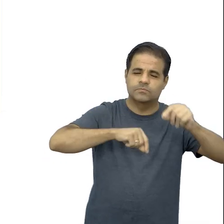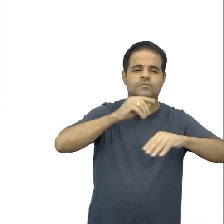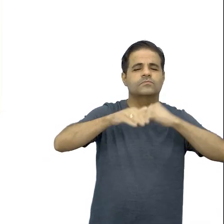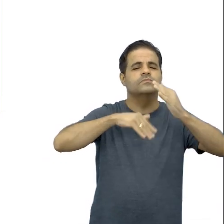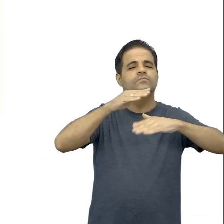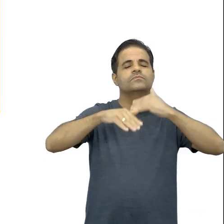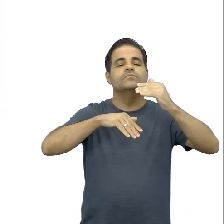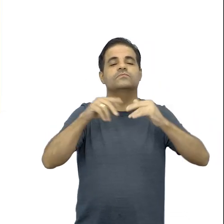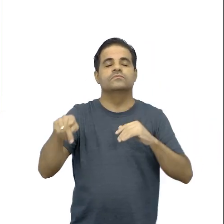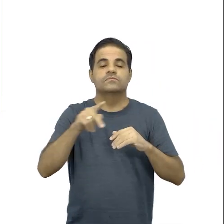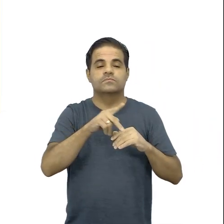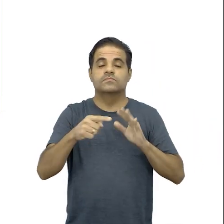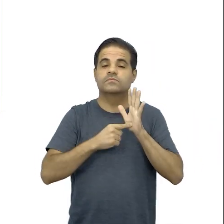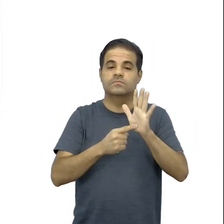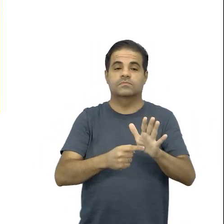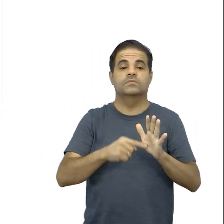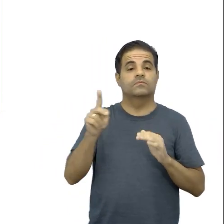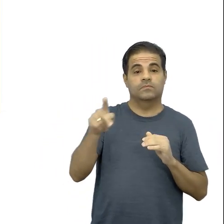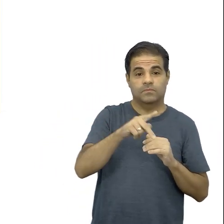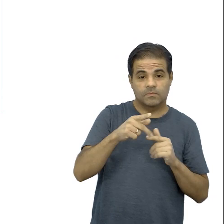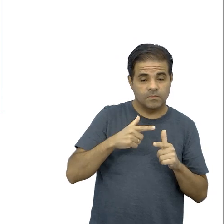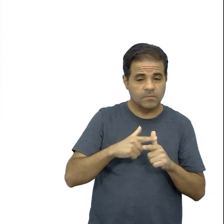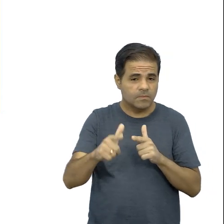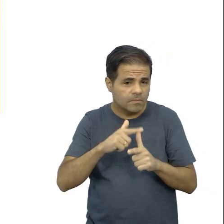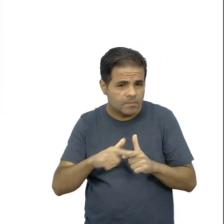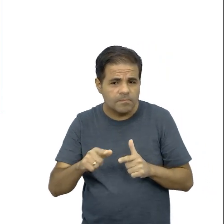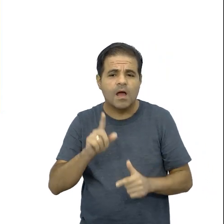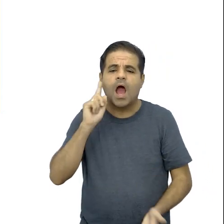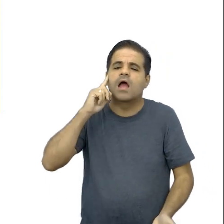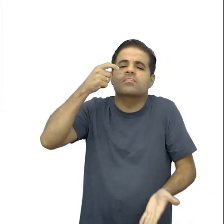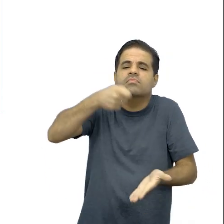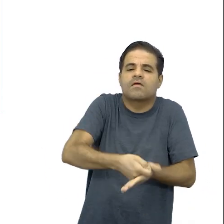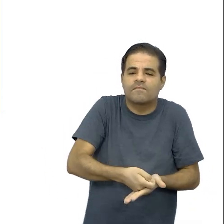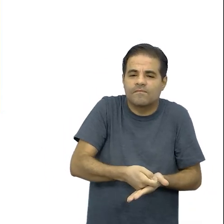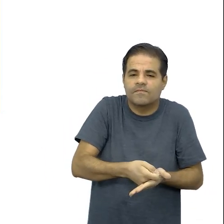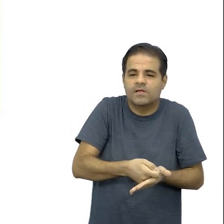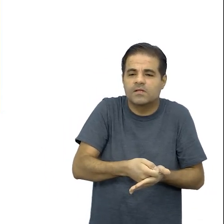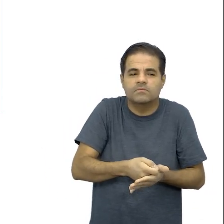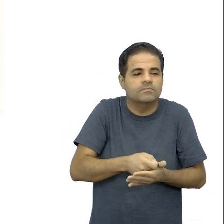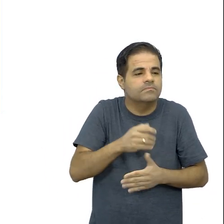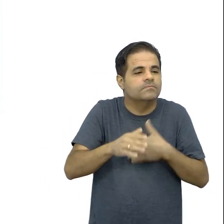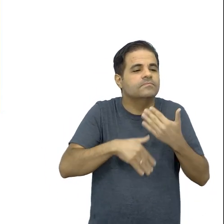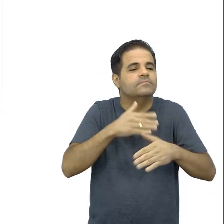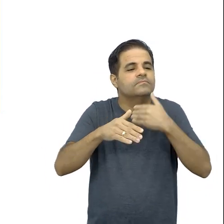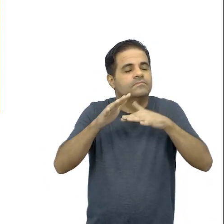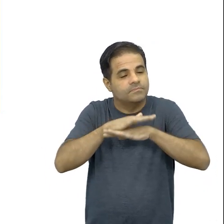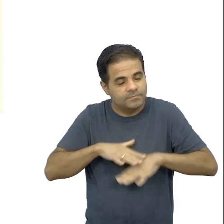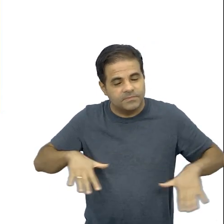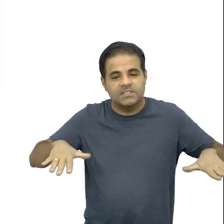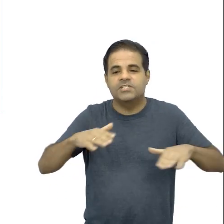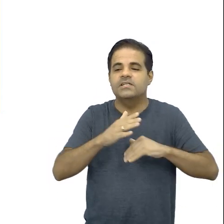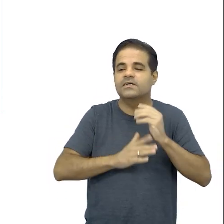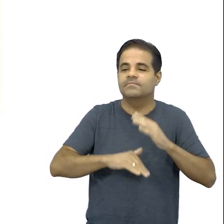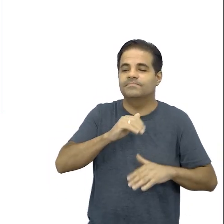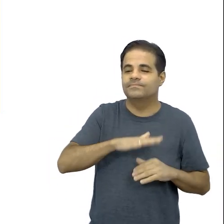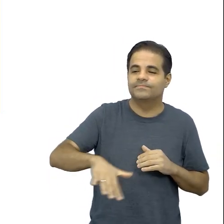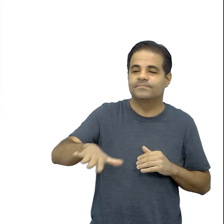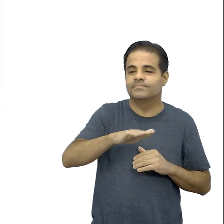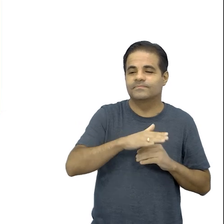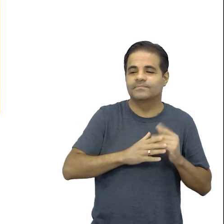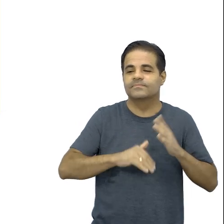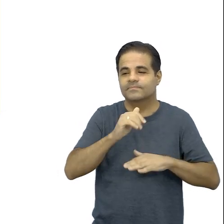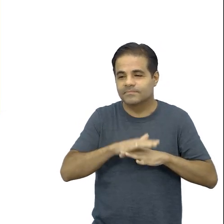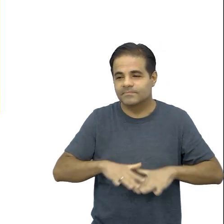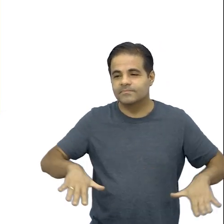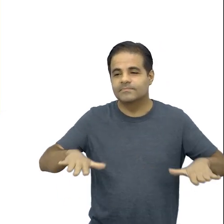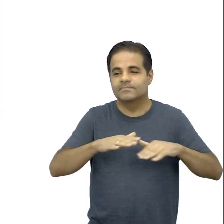procedimentos, ou seja, o professor apresenta o problema, mas quem define os procedimentos e quem vai buscar a solução são